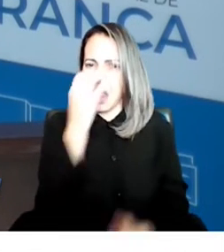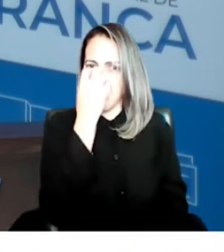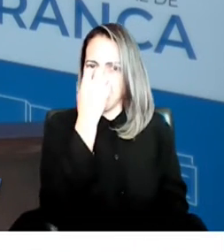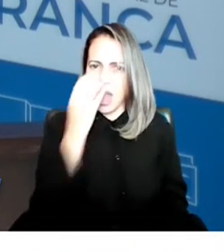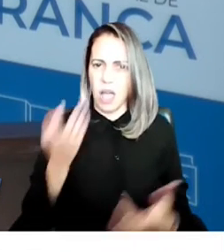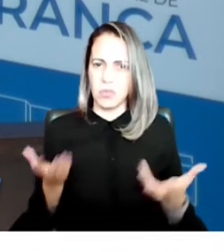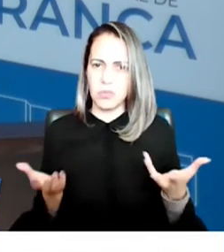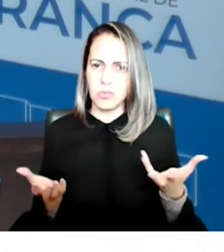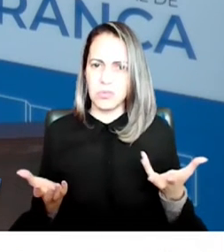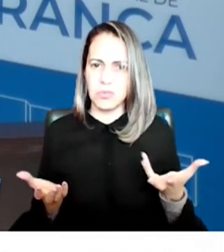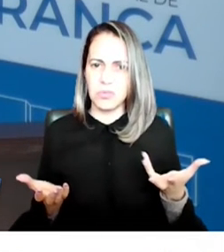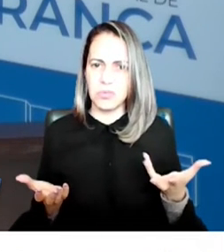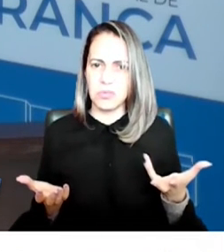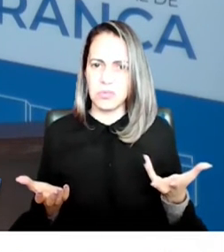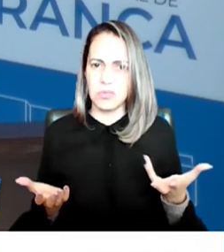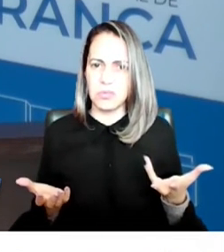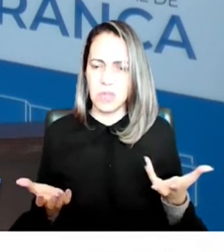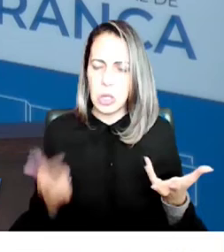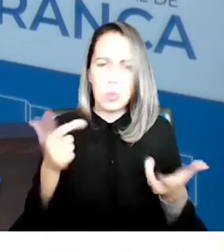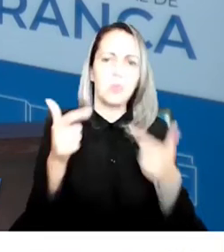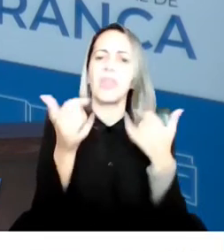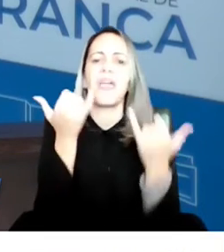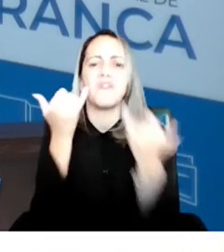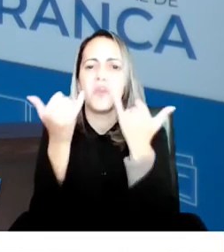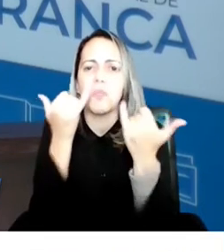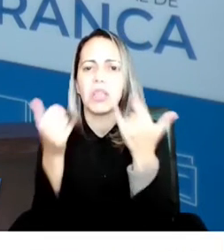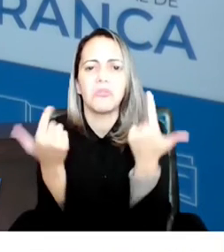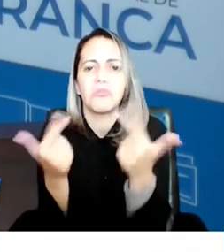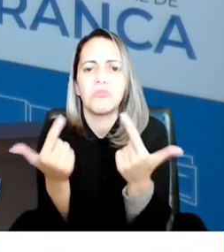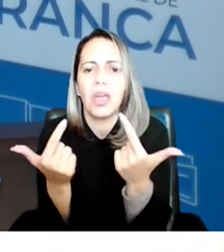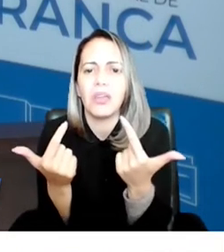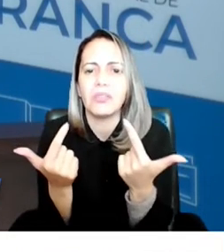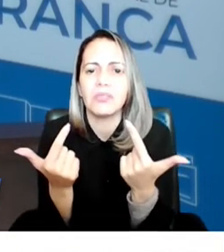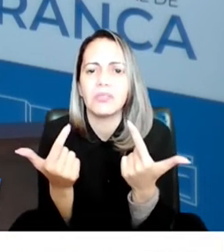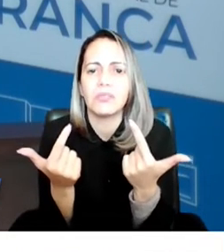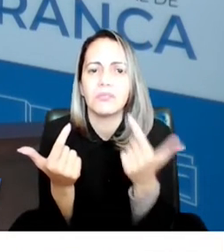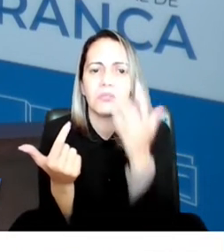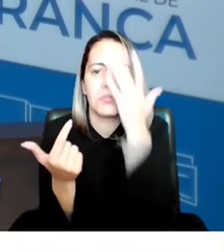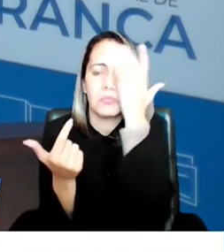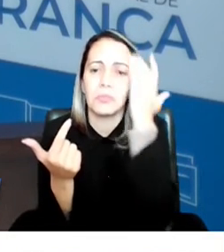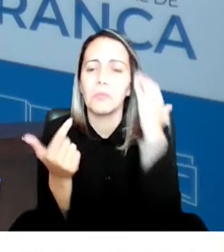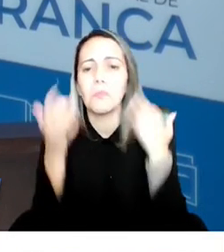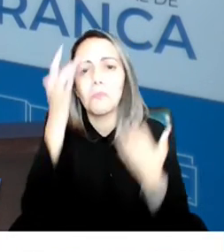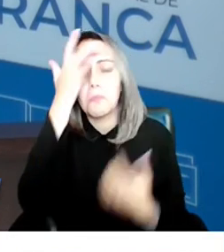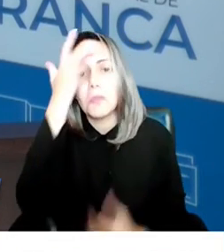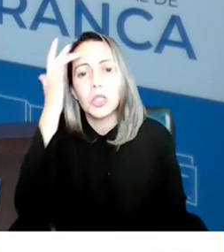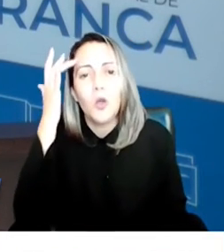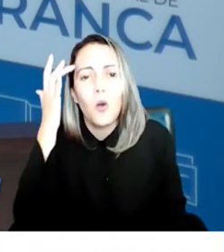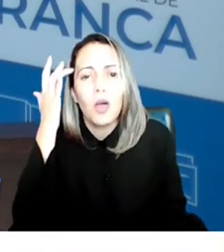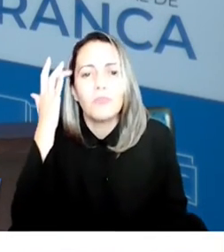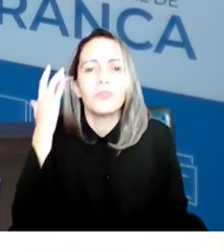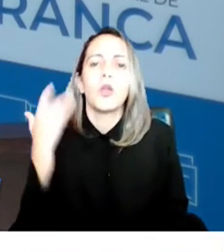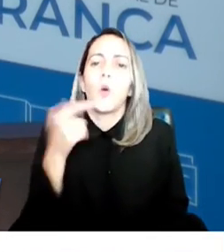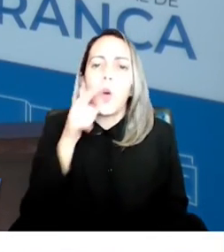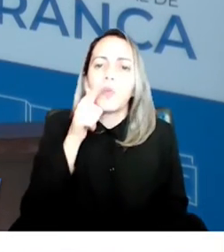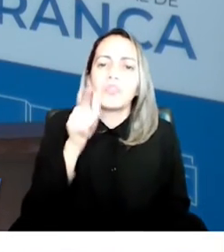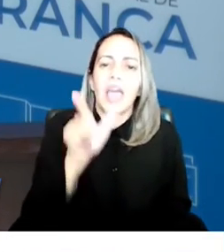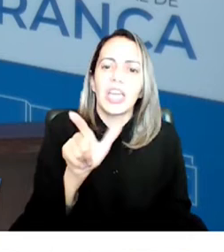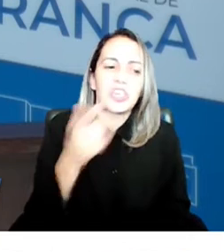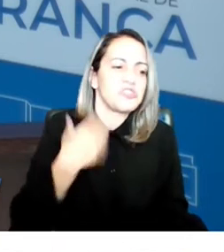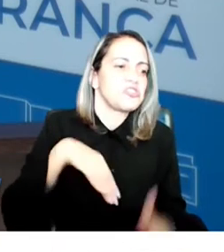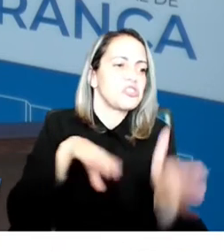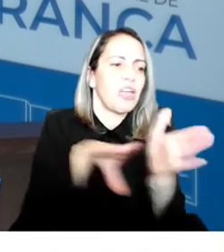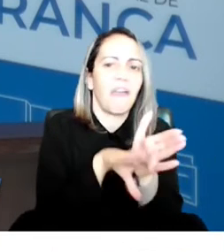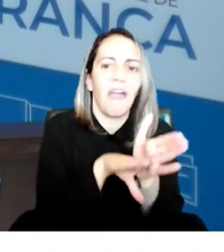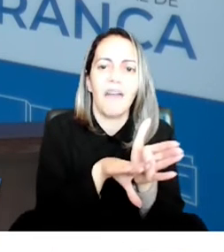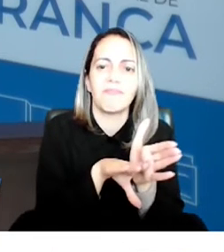Quem tem informação e muitas vezes não consegue. E quem não tem informação, quem não consegue nem chegar ao mínimo da